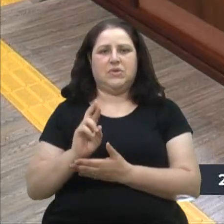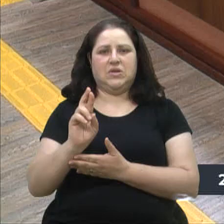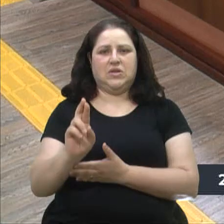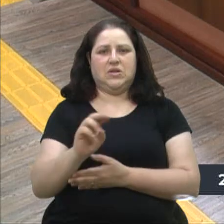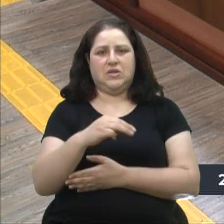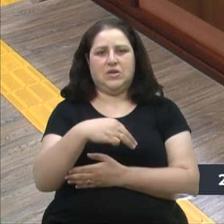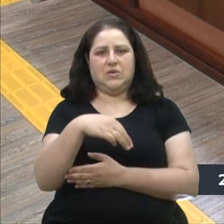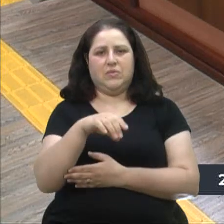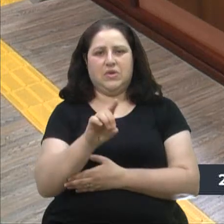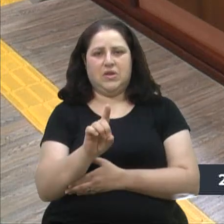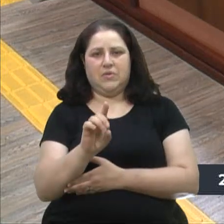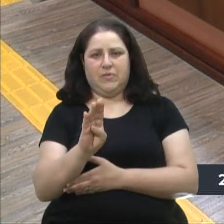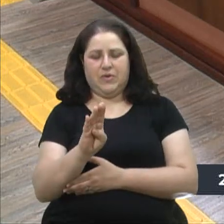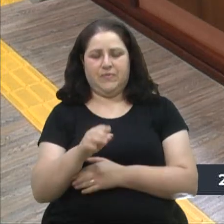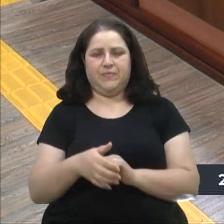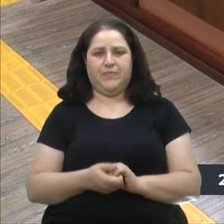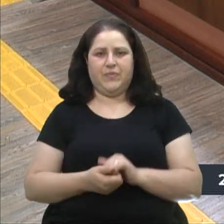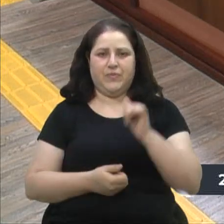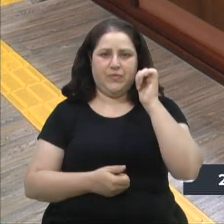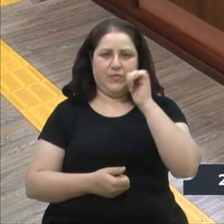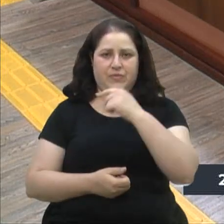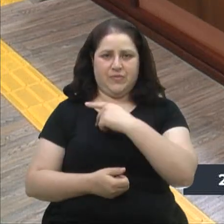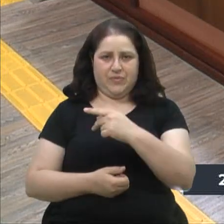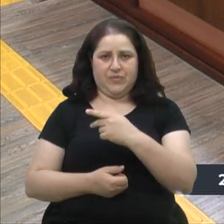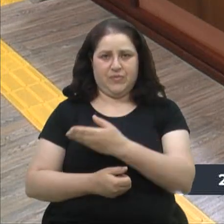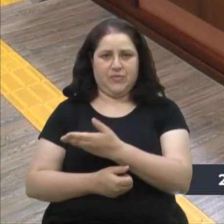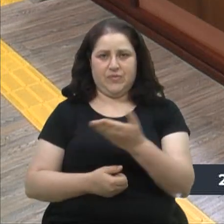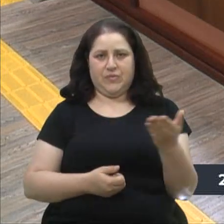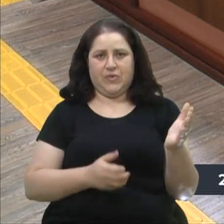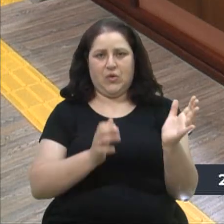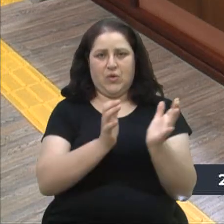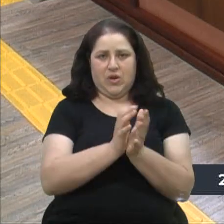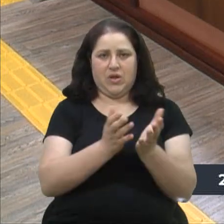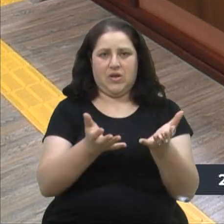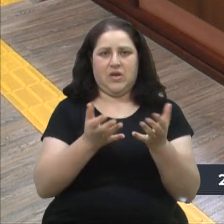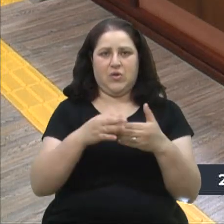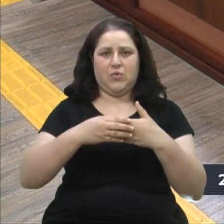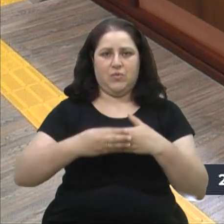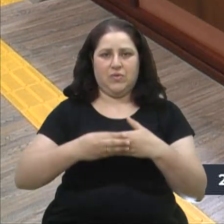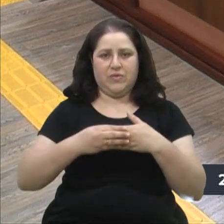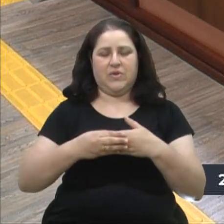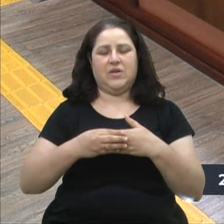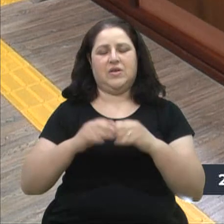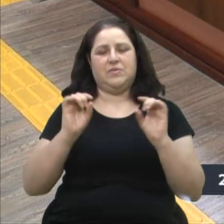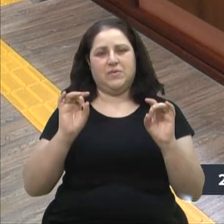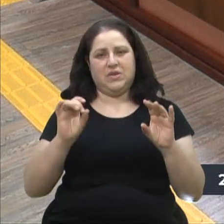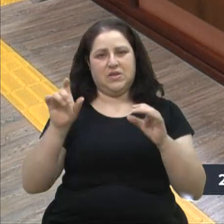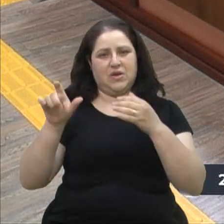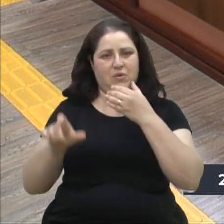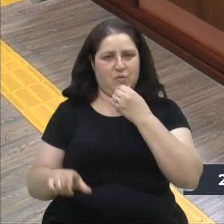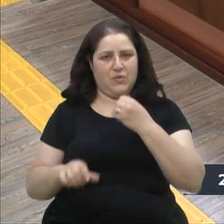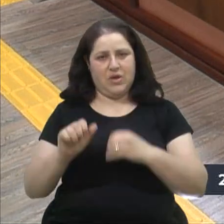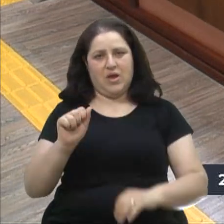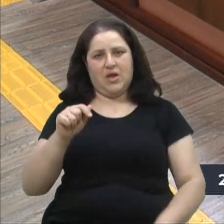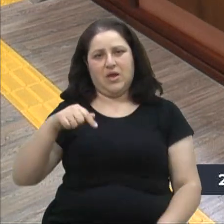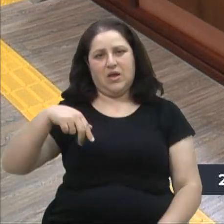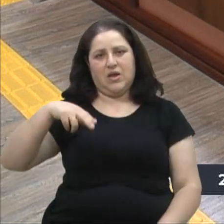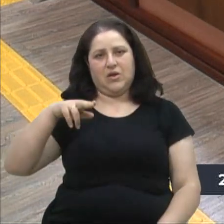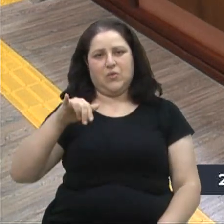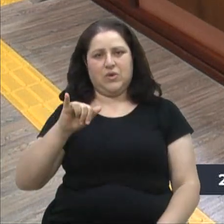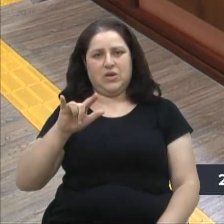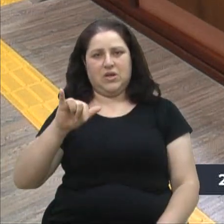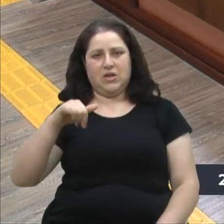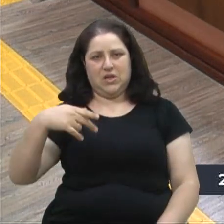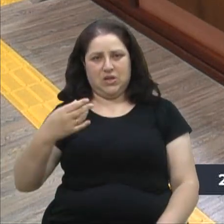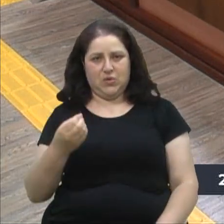nobres colegas, eu primeiramente queria fazer uma saudação especial, então, ao Aquilino Dalla Santa, que a gente foi colega